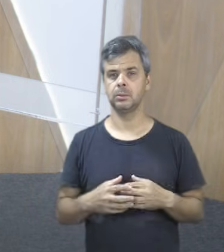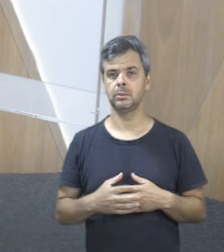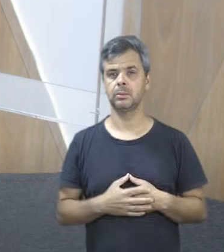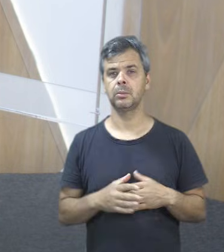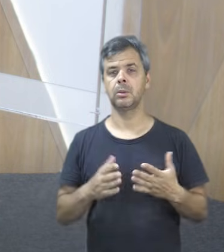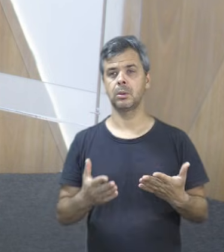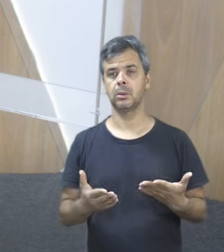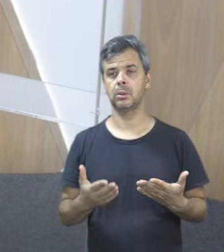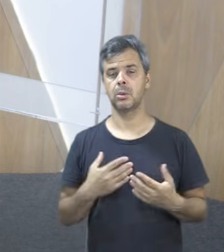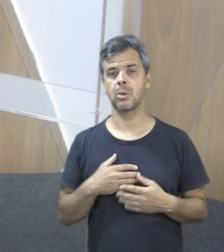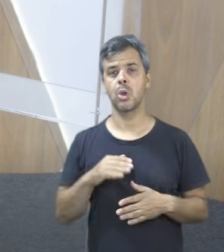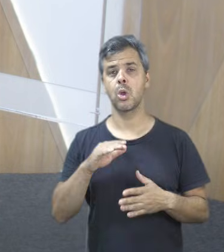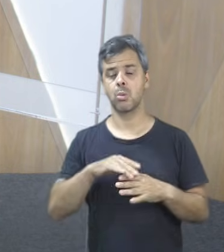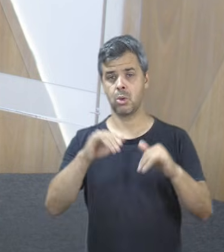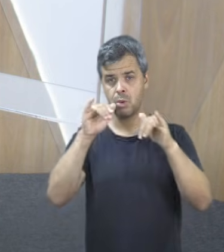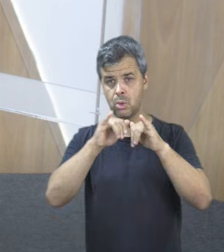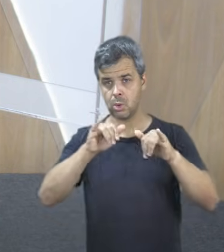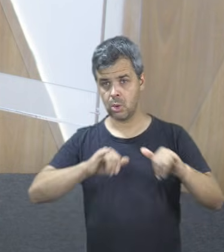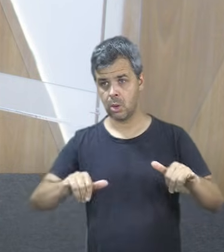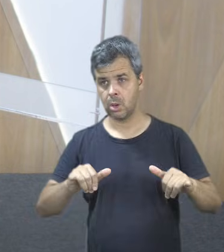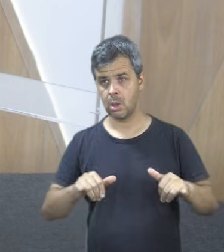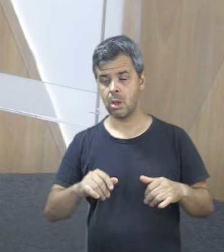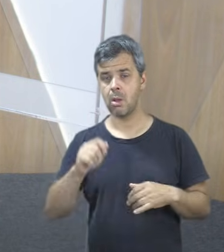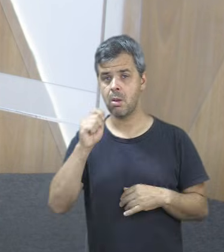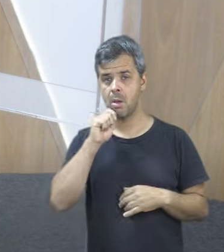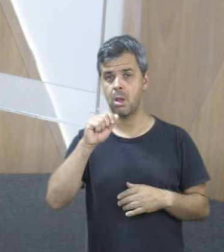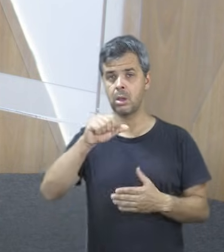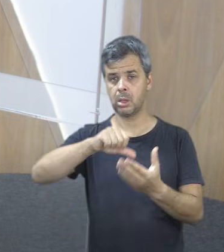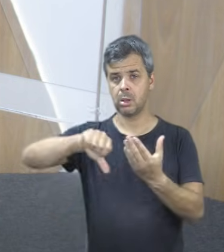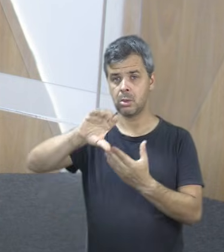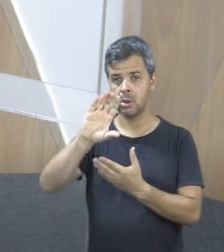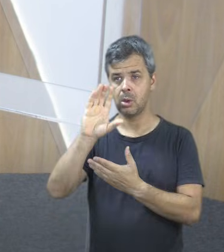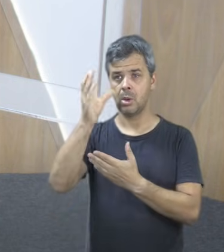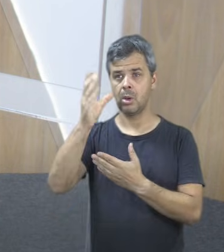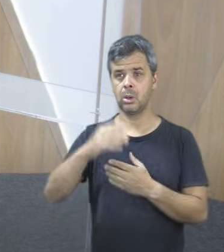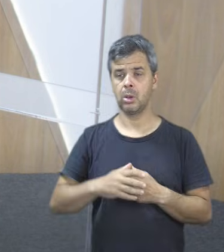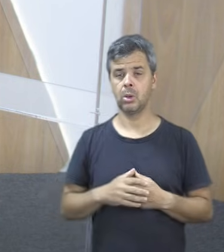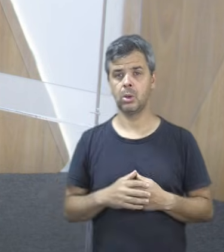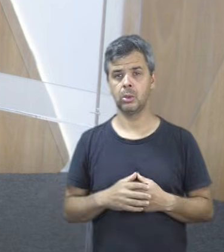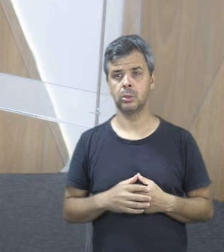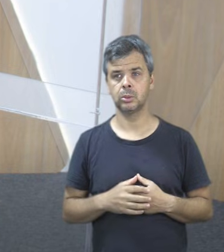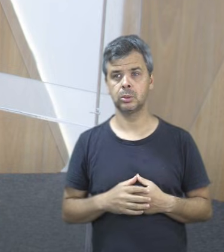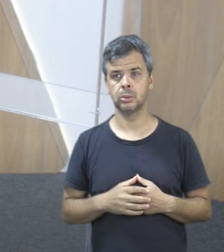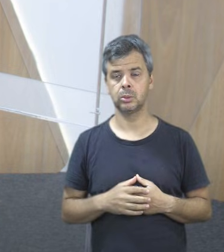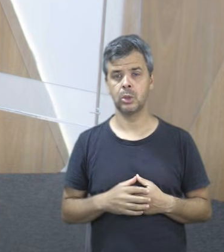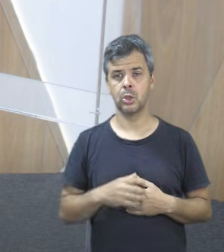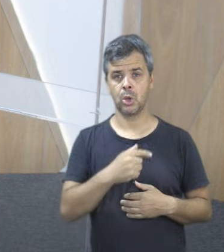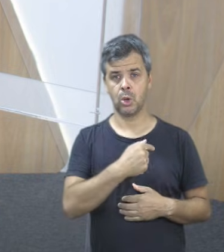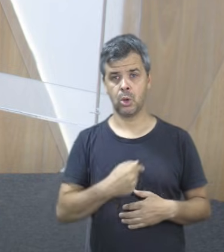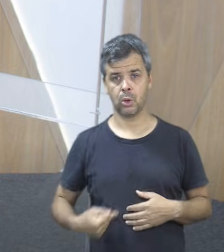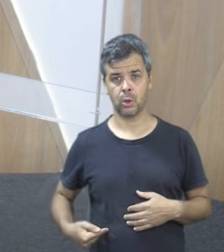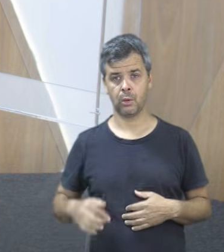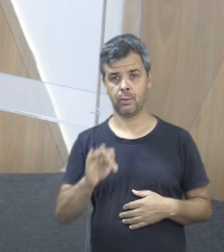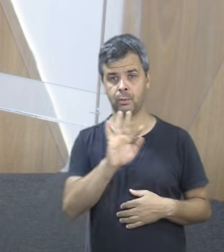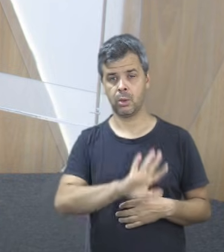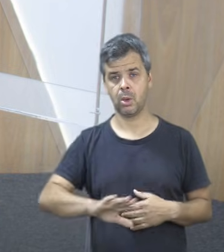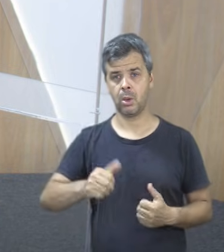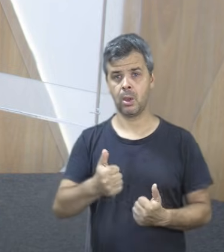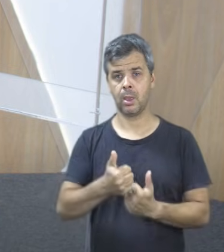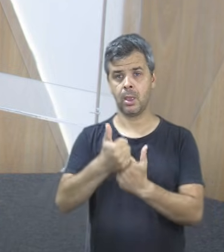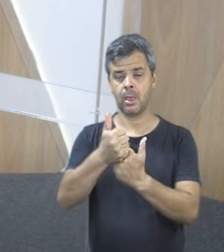Bom, pessoal, e uma última informação ainda sobre a COP30 é que o governo federal recebeu o apoio